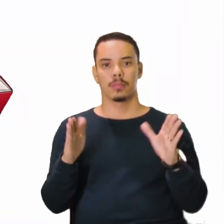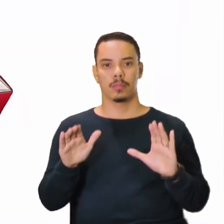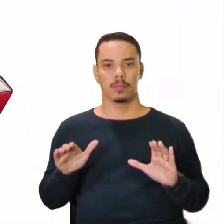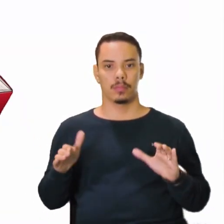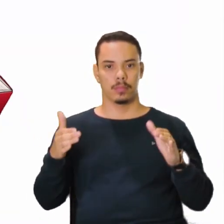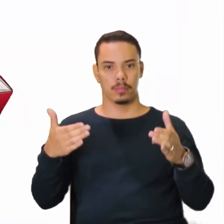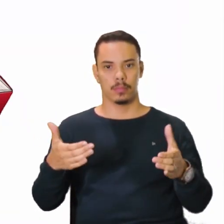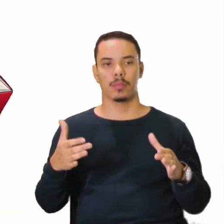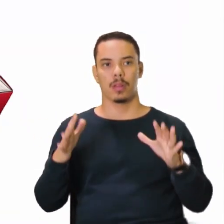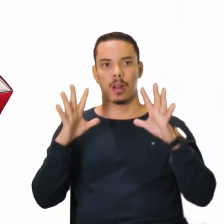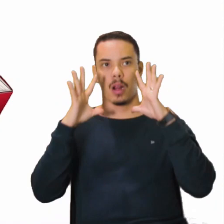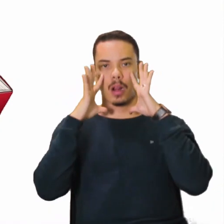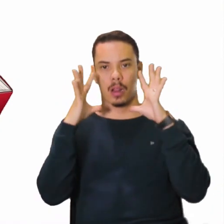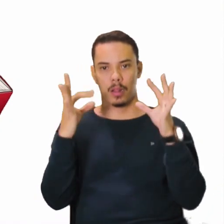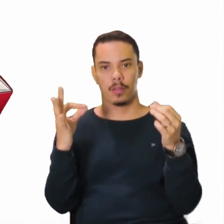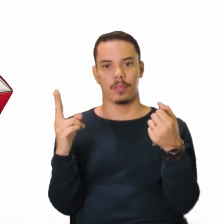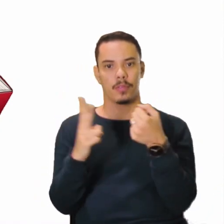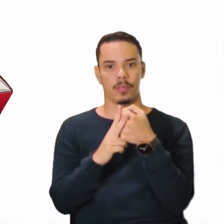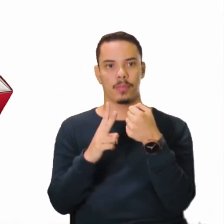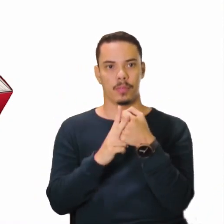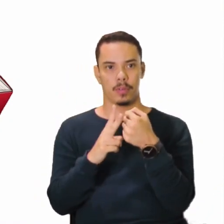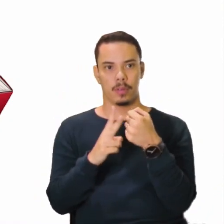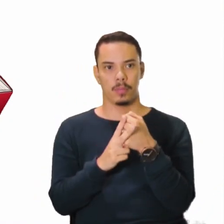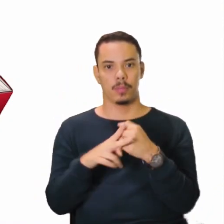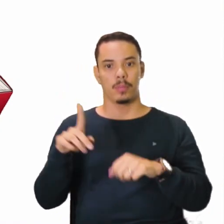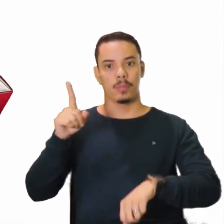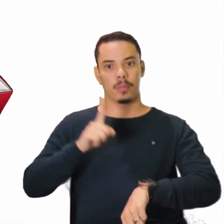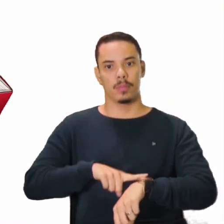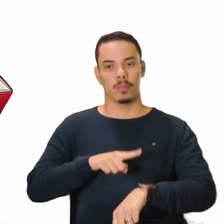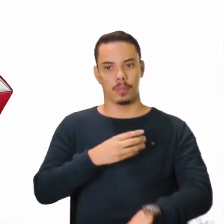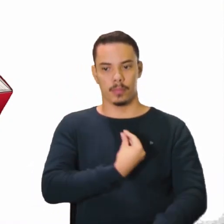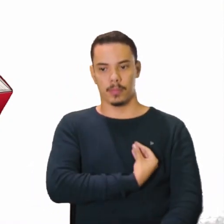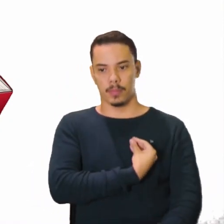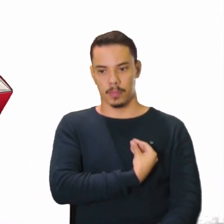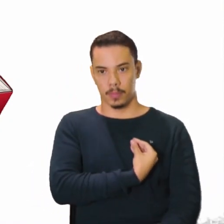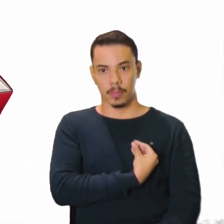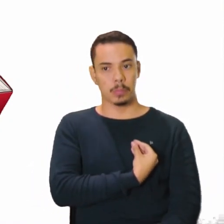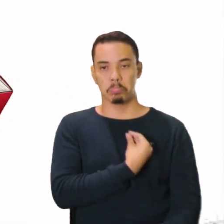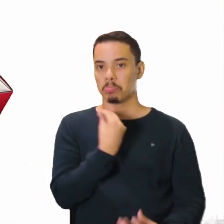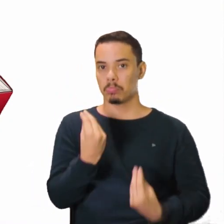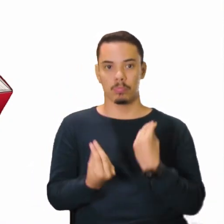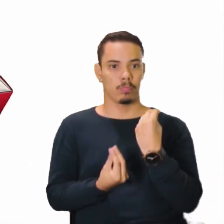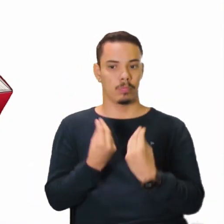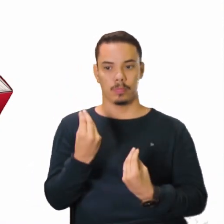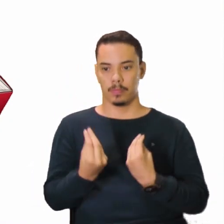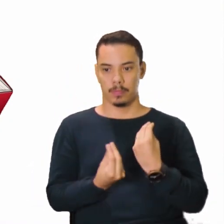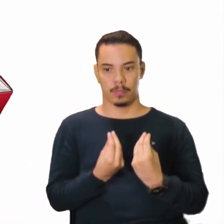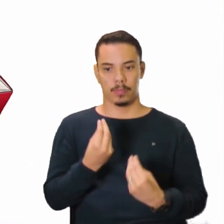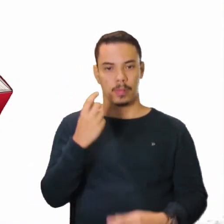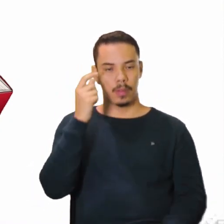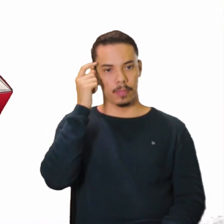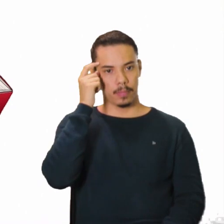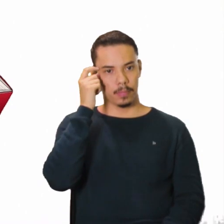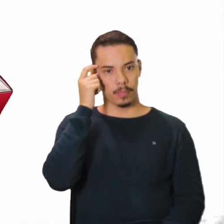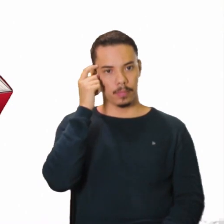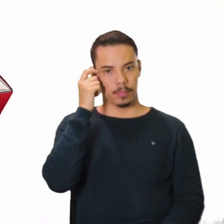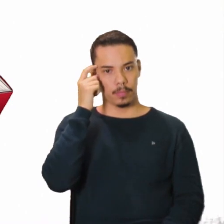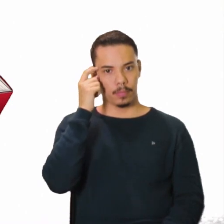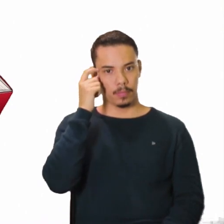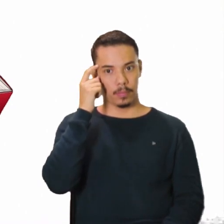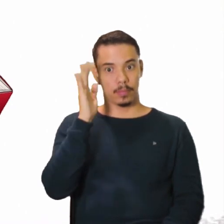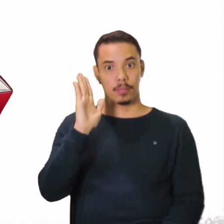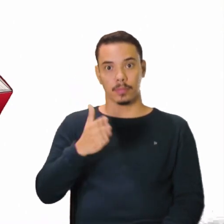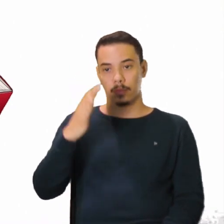nossa atenção nos verbos aí no tempo presente. Como é que eles ficam? Vamos lá. Já entendemos que o